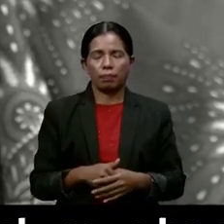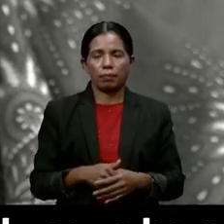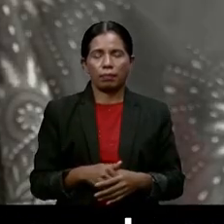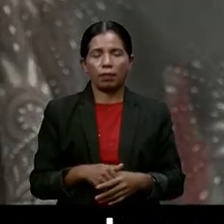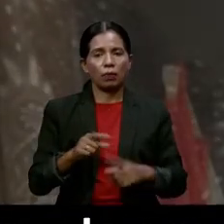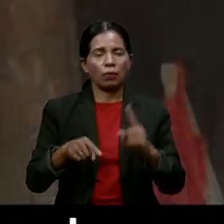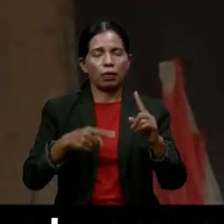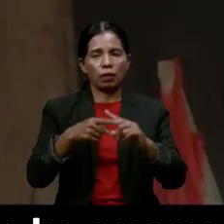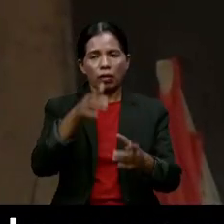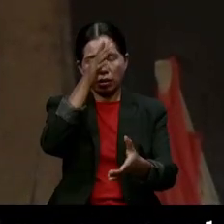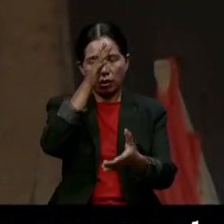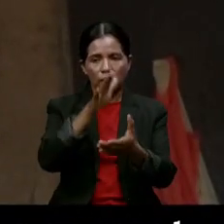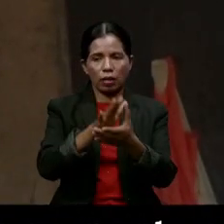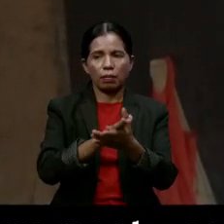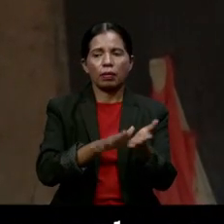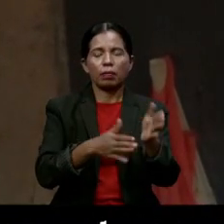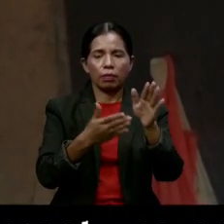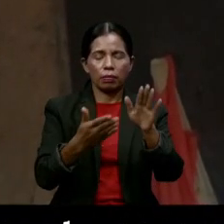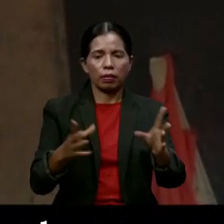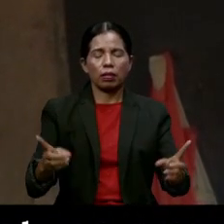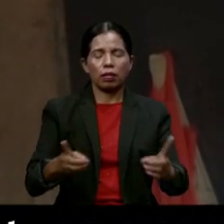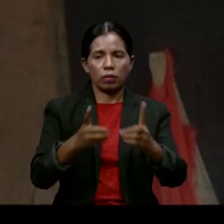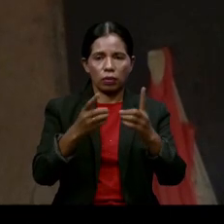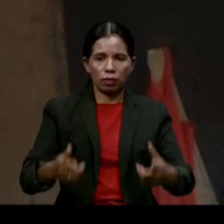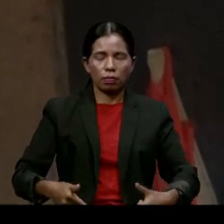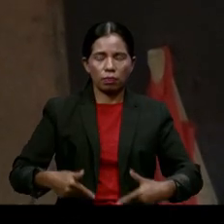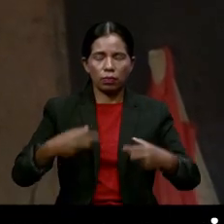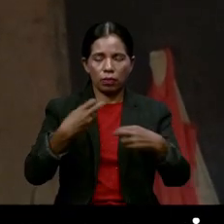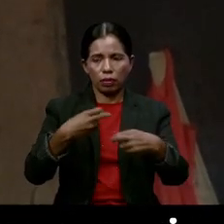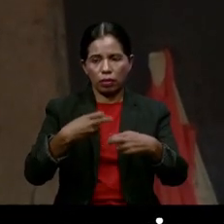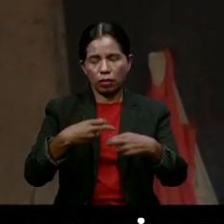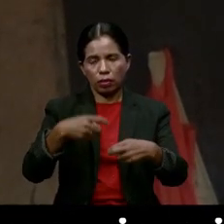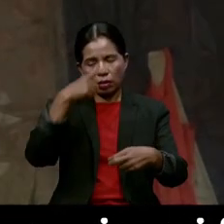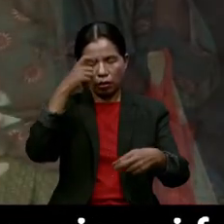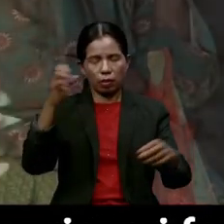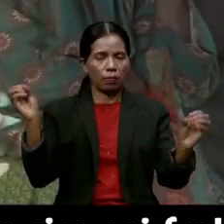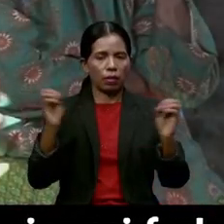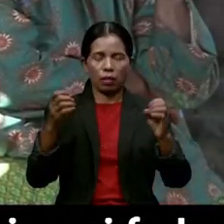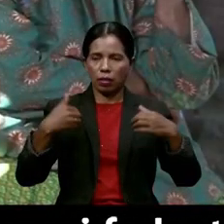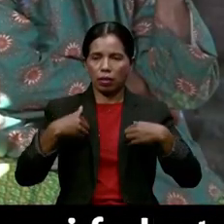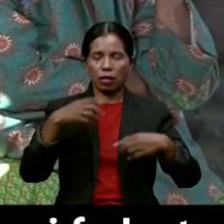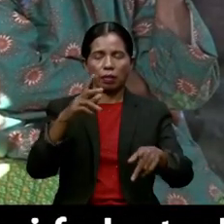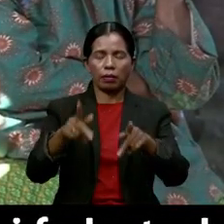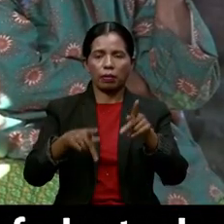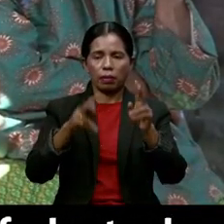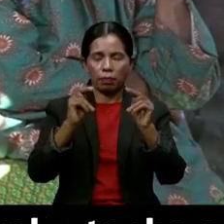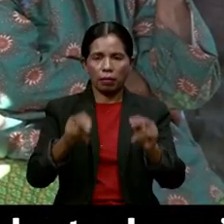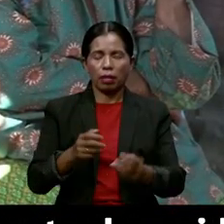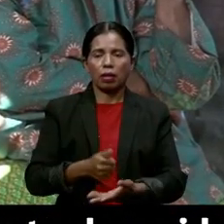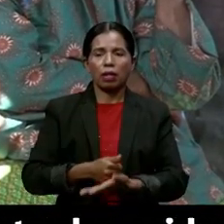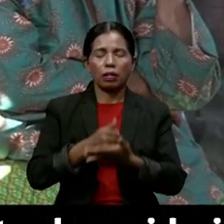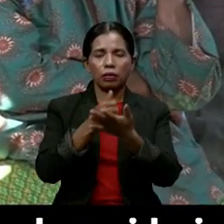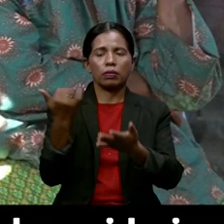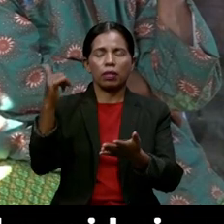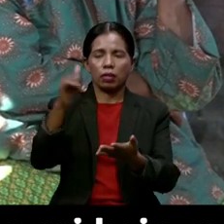Bem hira nia cabem mate, avô esperança rua soro mori susar, também laia ona ema nebe, mac bele tau mata basira,